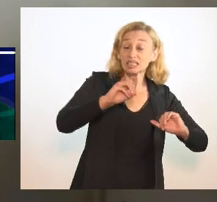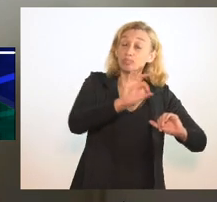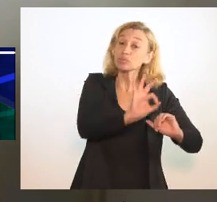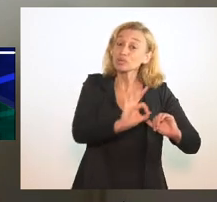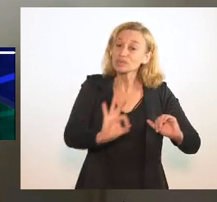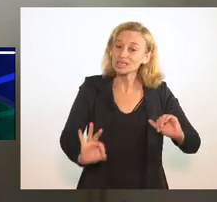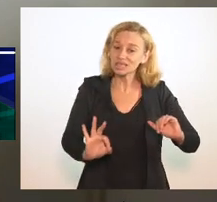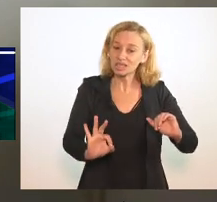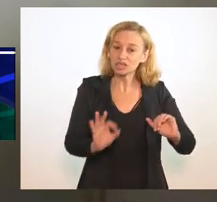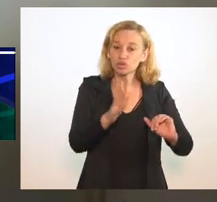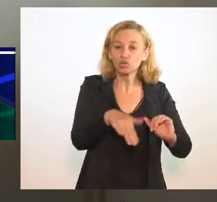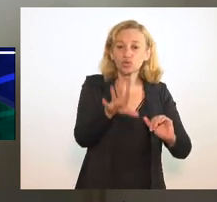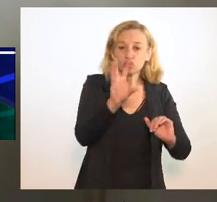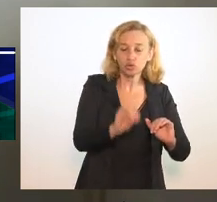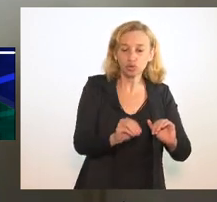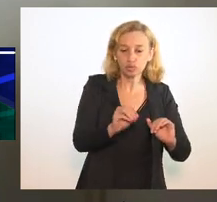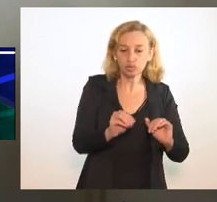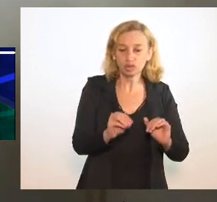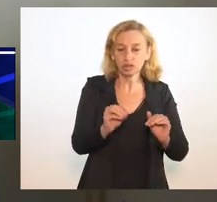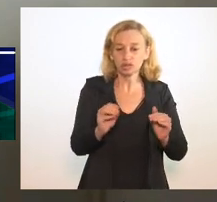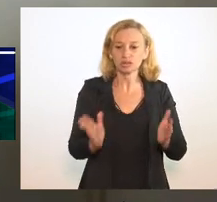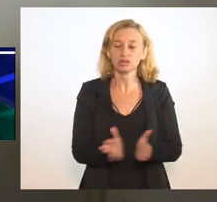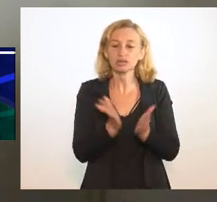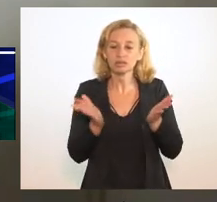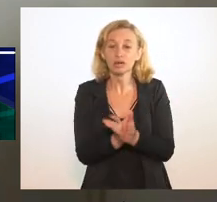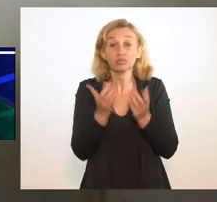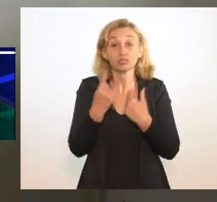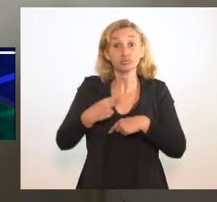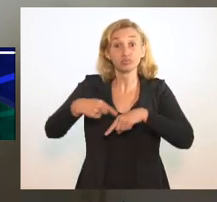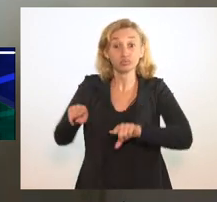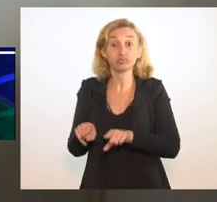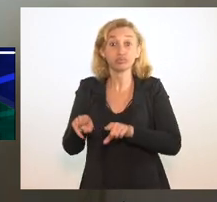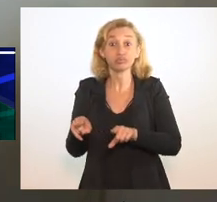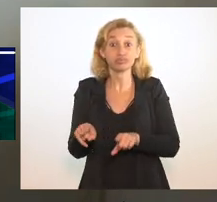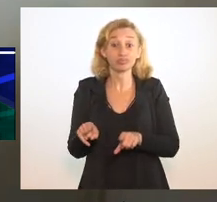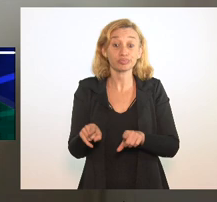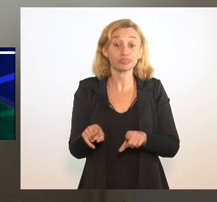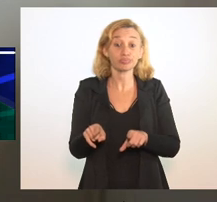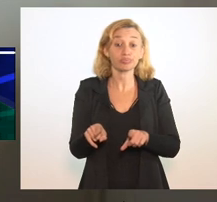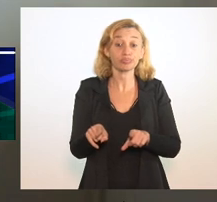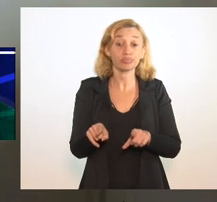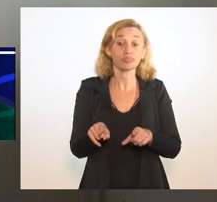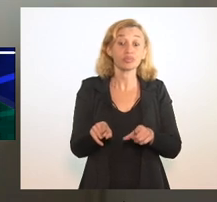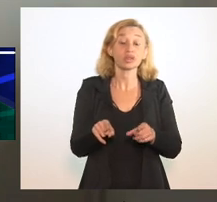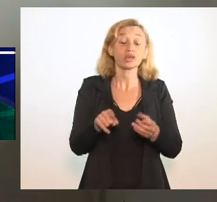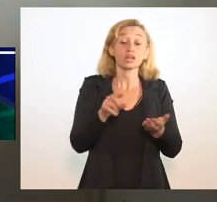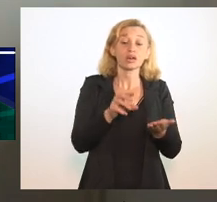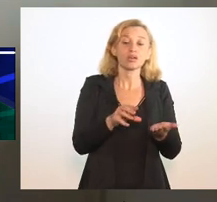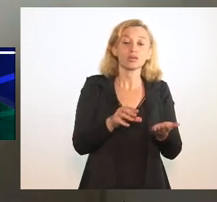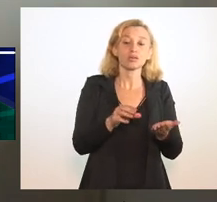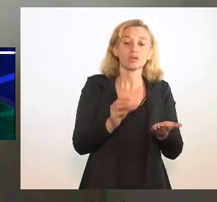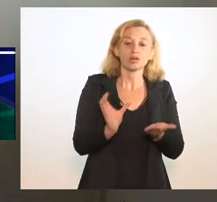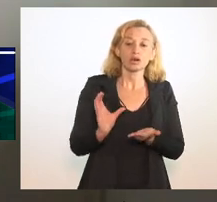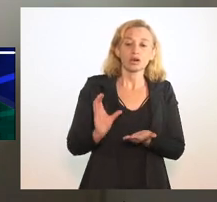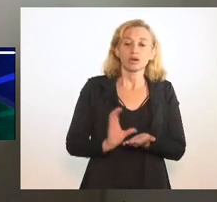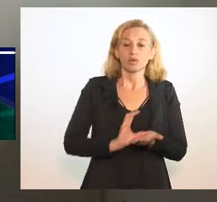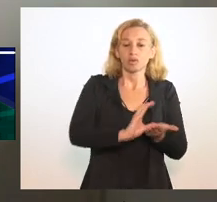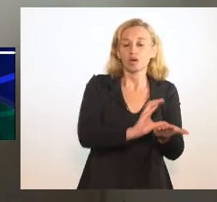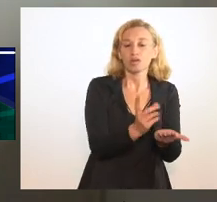30% do Fundo Estadual de Combate à Pobreza para o auxílio emergencial